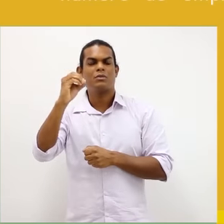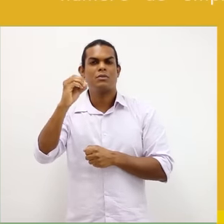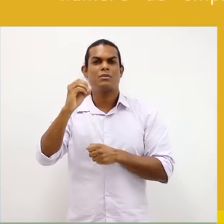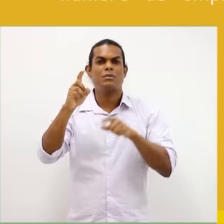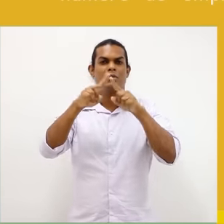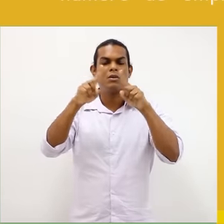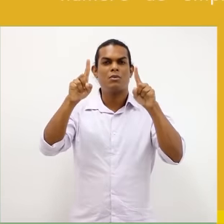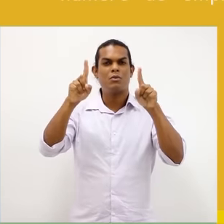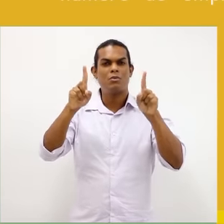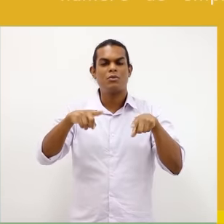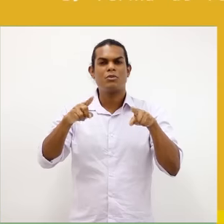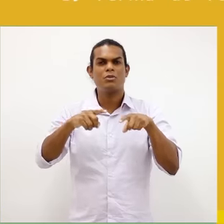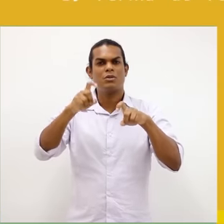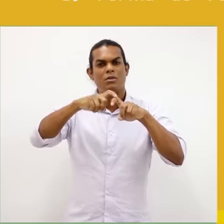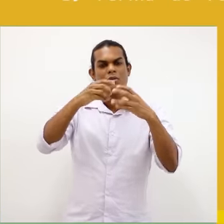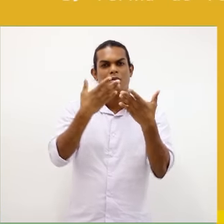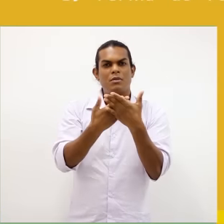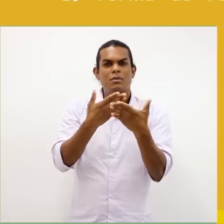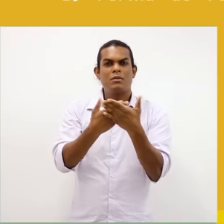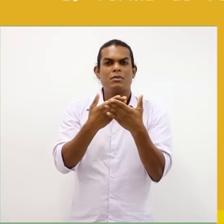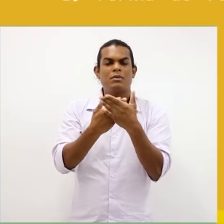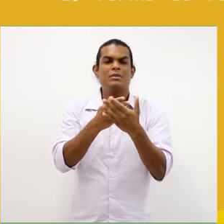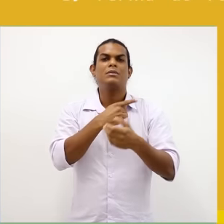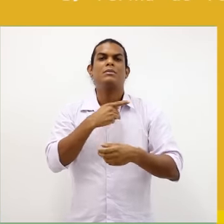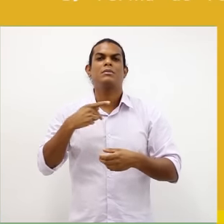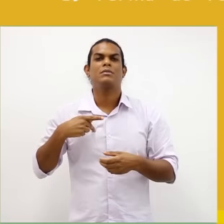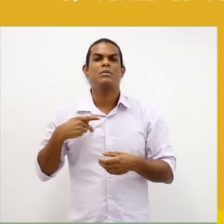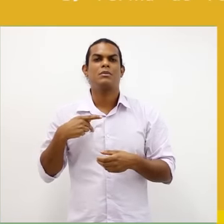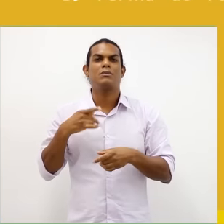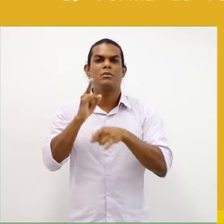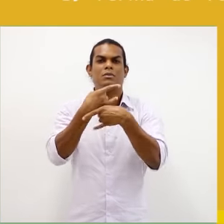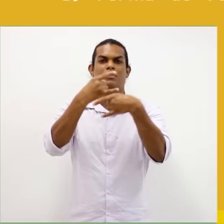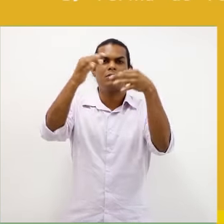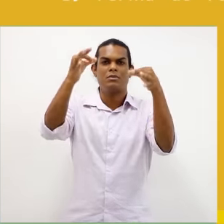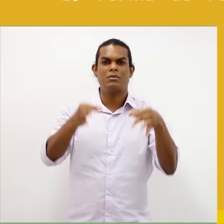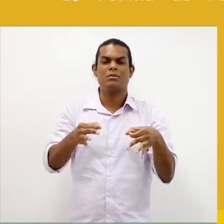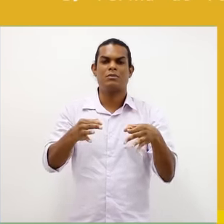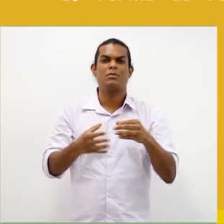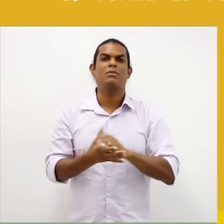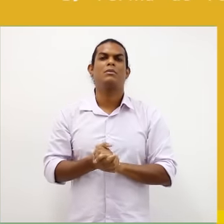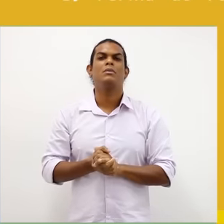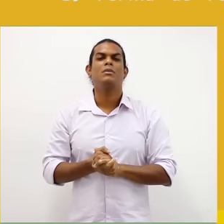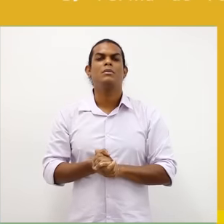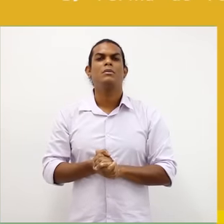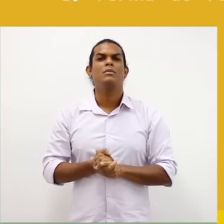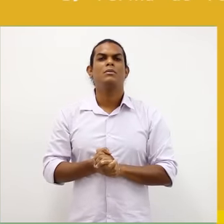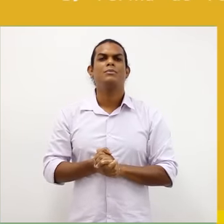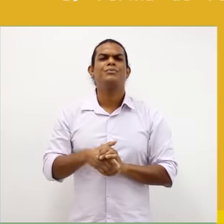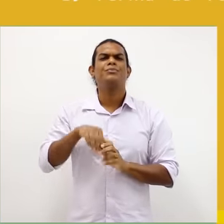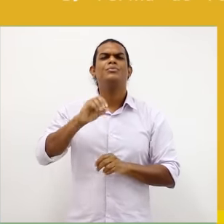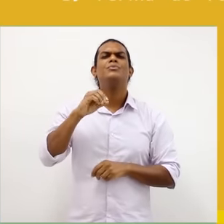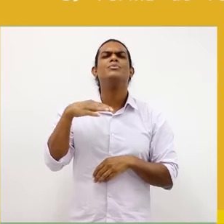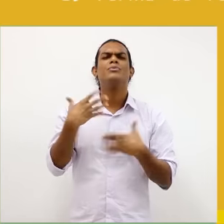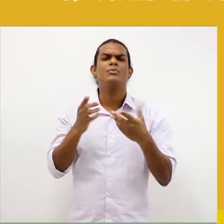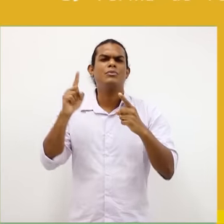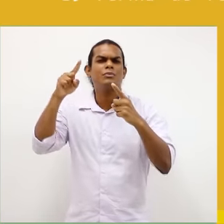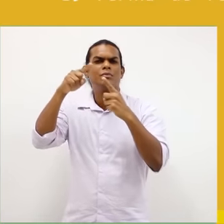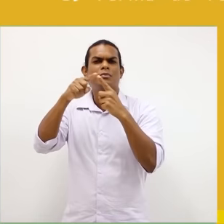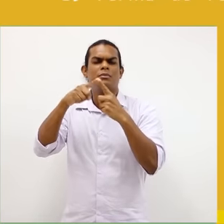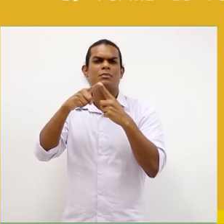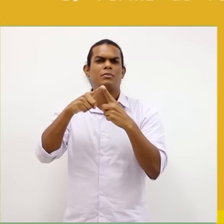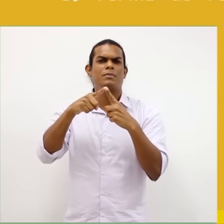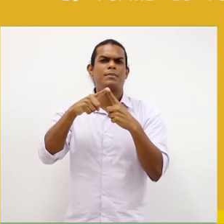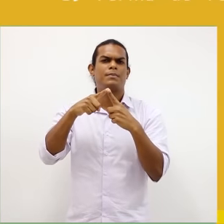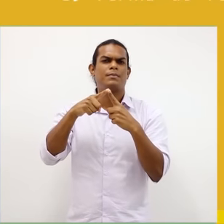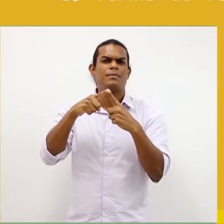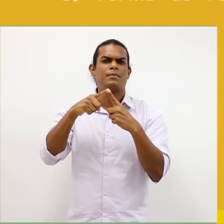Saúde Ocupacional. Tá? Tem uma estrutura mínima esse PPRA. E qual seria essa estrutura mínima? A estrutura